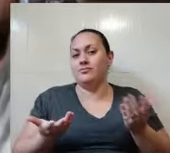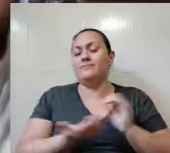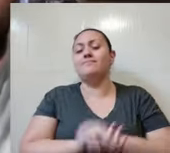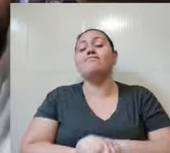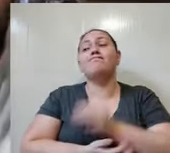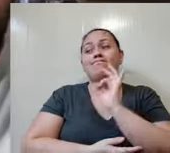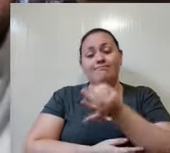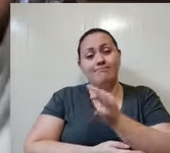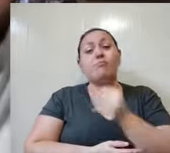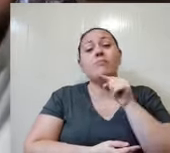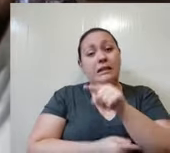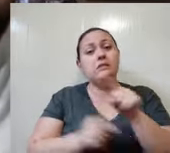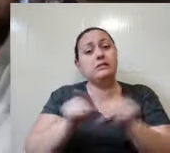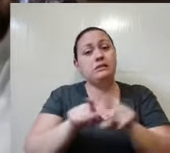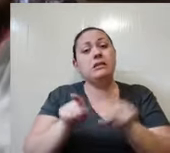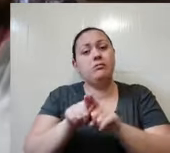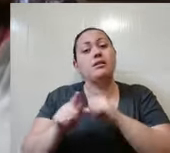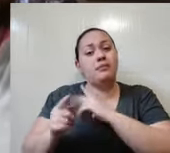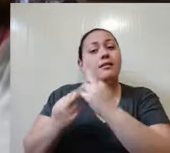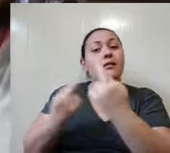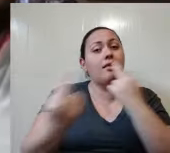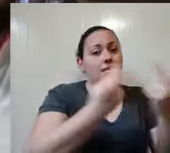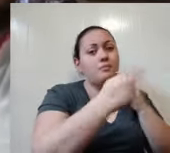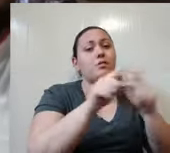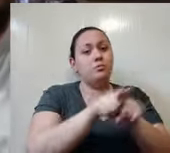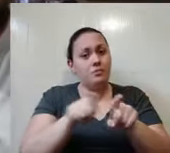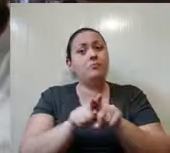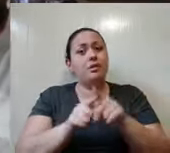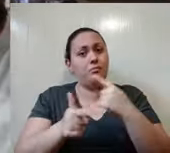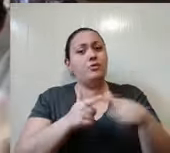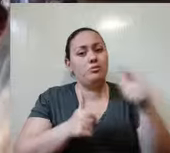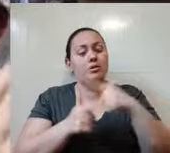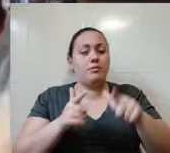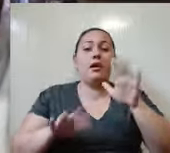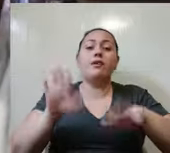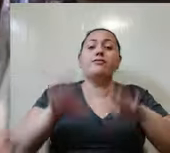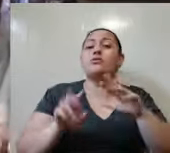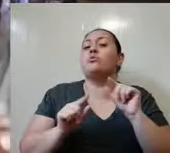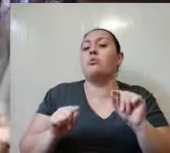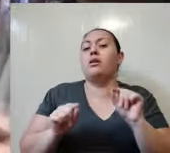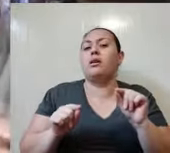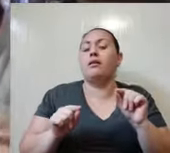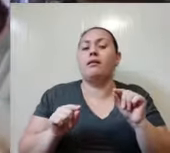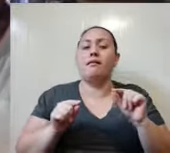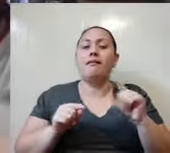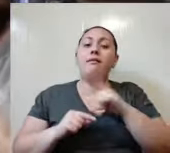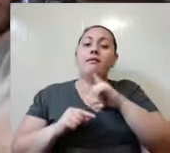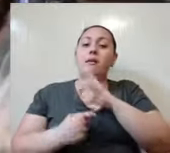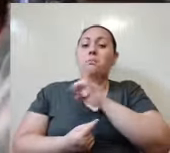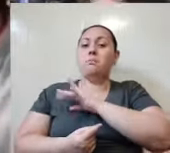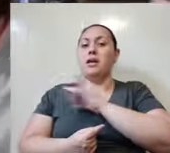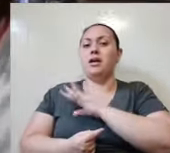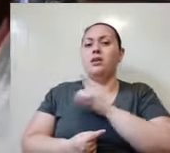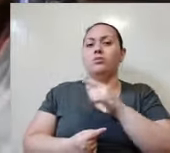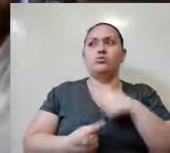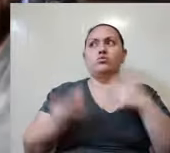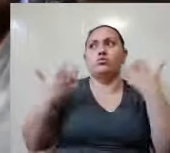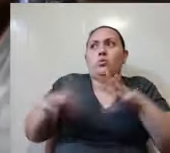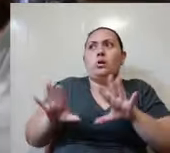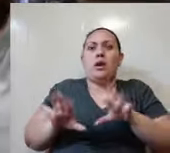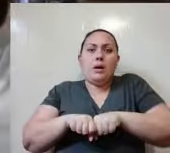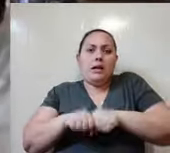Isso também acaba aparecendo, por exemplo, até nos relacionamentos interpessoais. Às vezes a gente às vezes num medo, por exemplo, de se